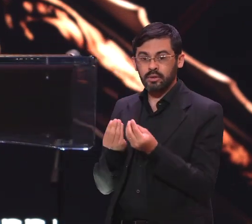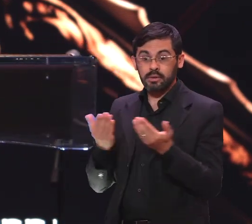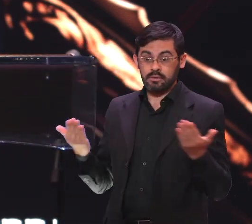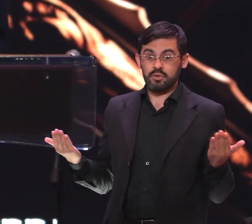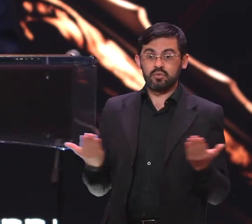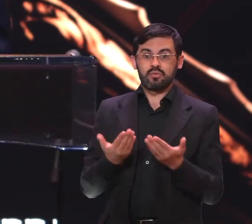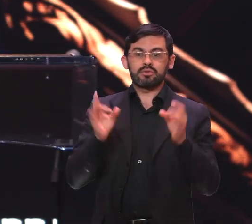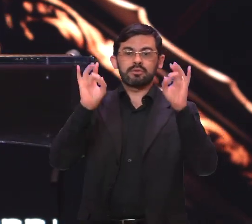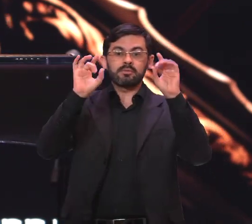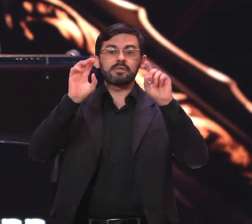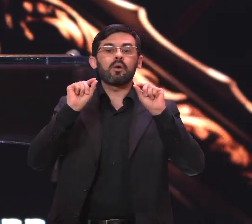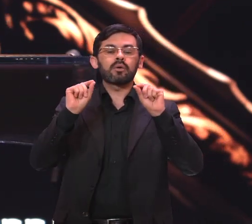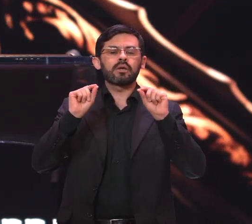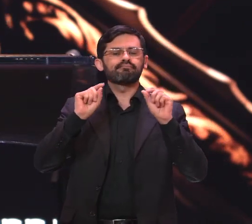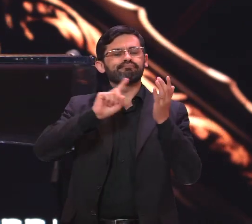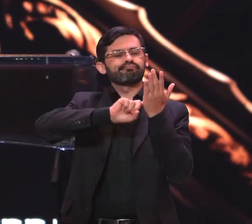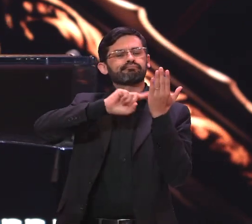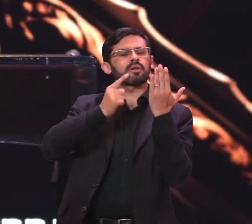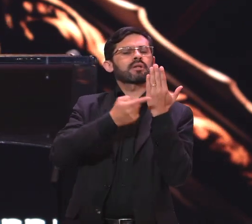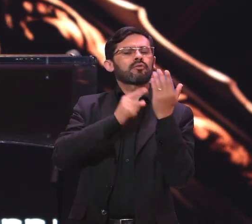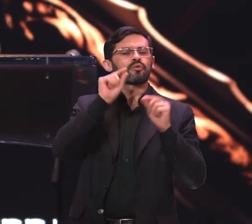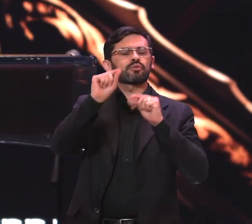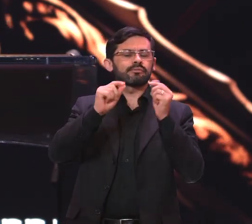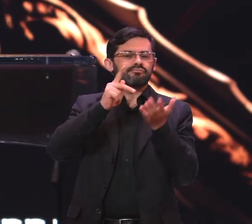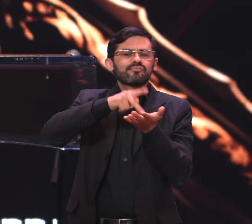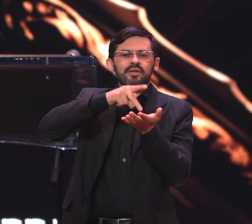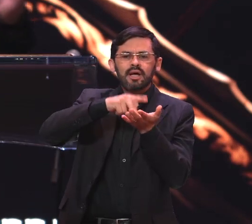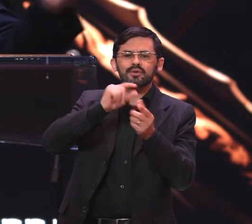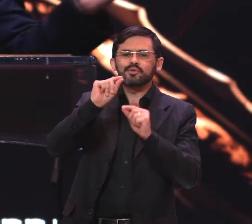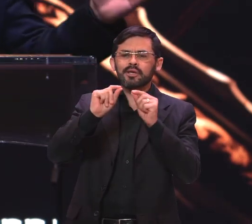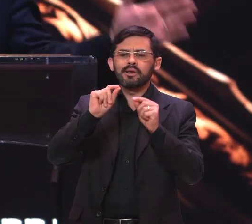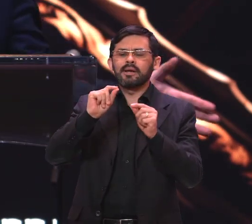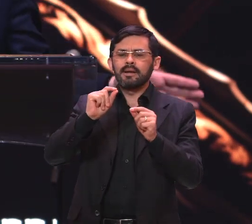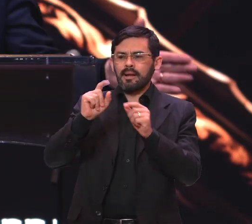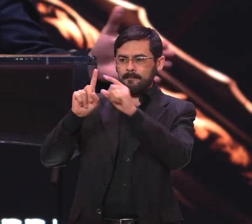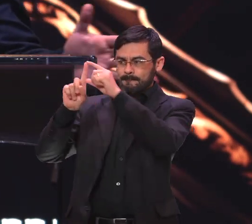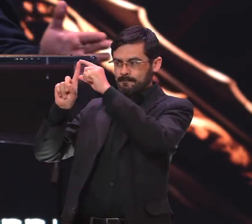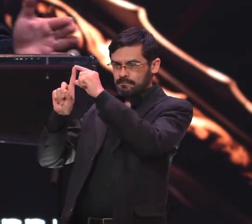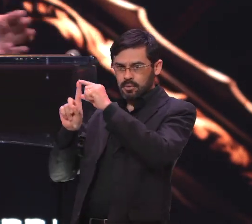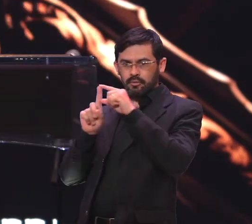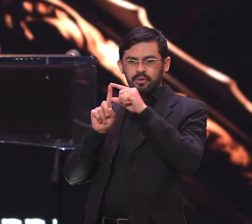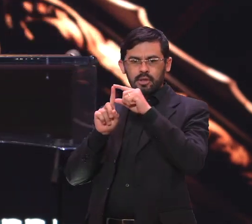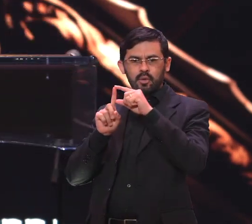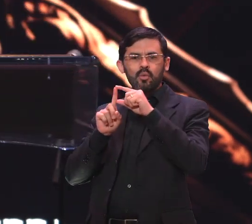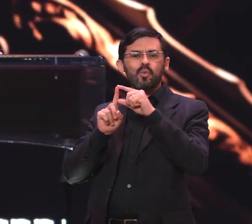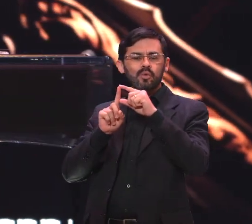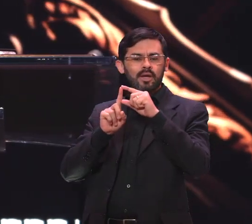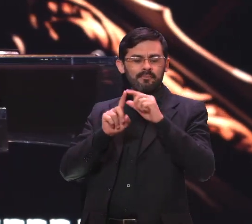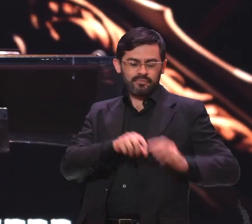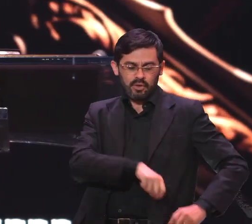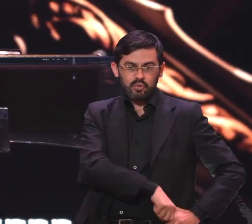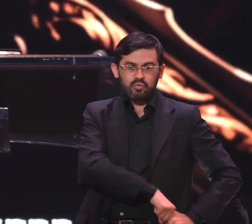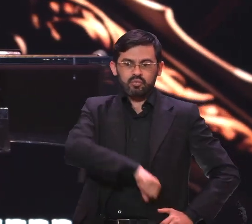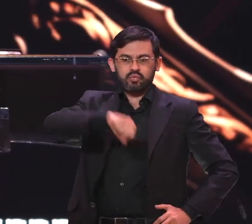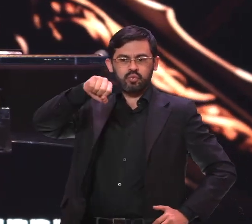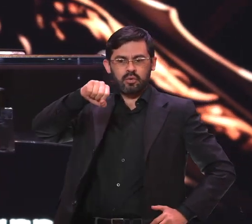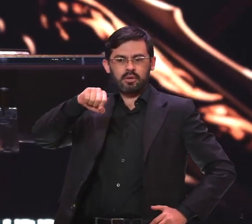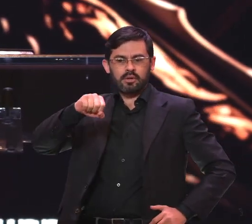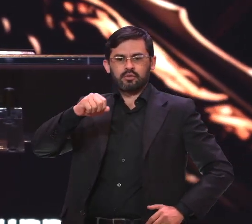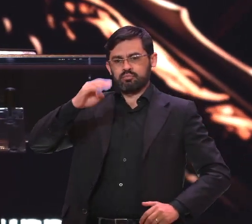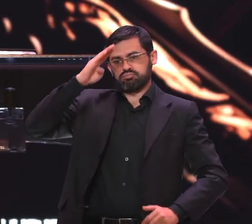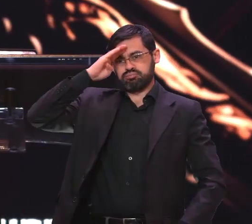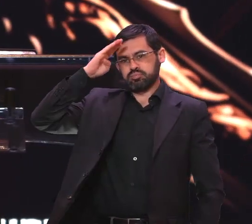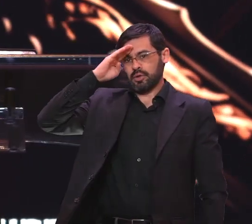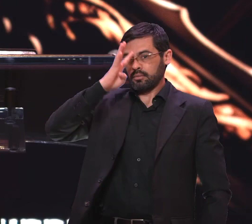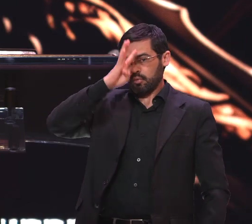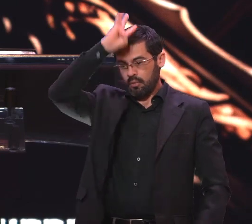quero estudar a analogia que Paulo propõe, relacionando a palavra de Deus com as espadas dos soldados